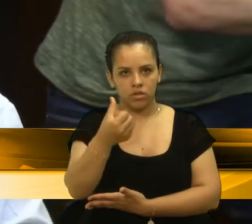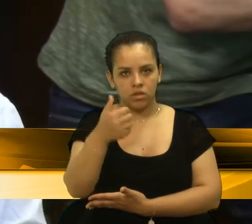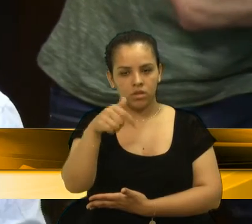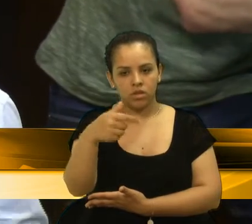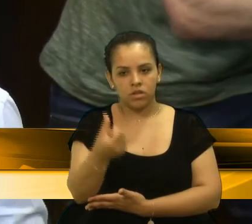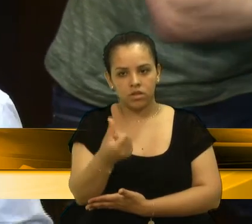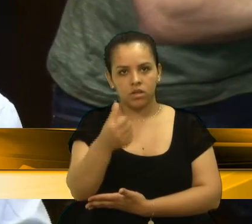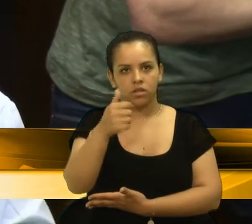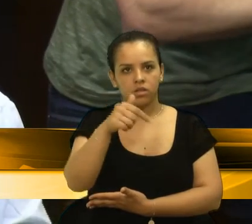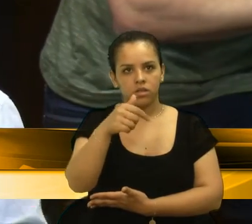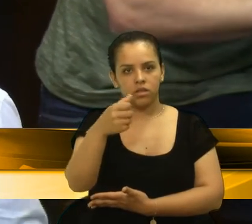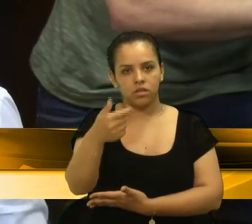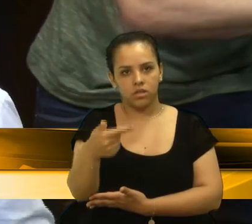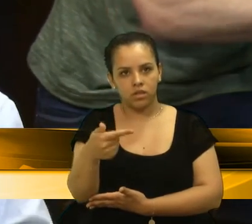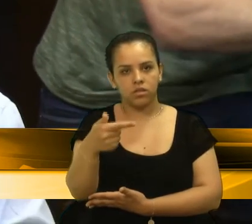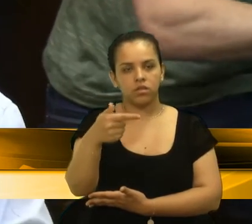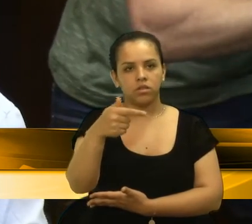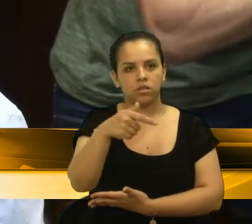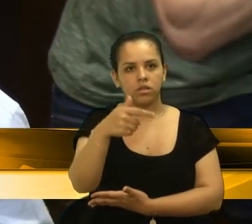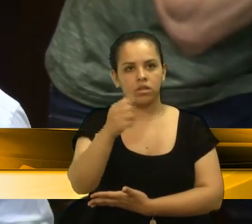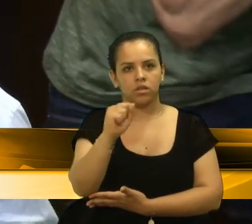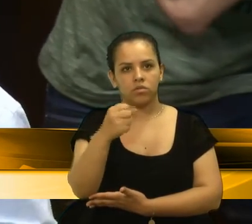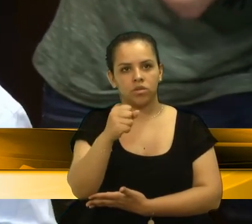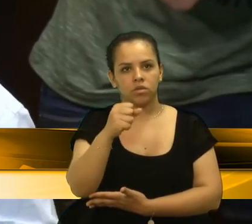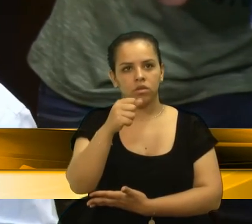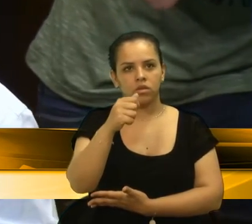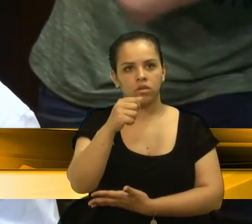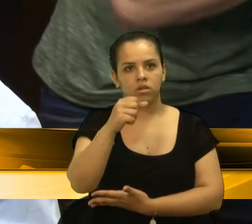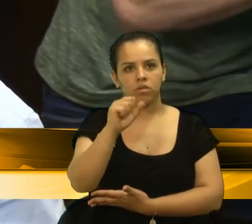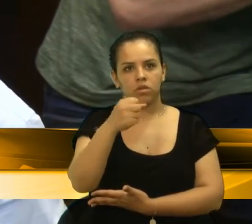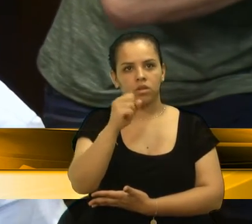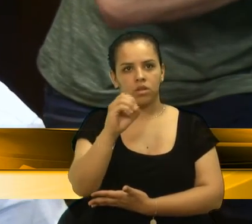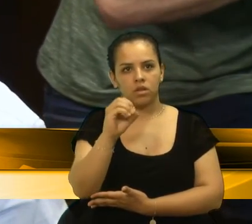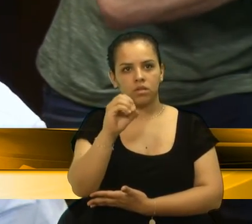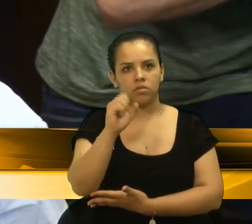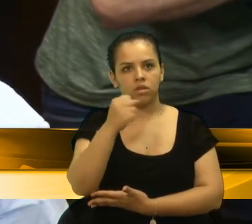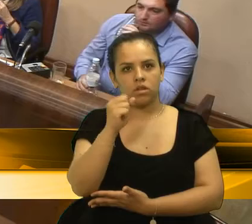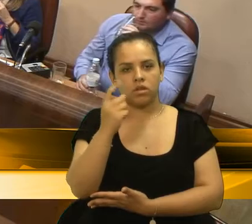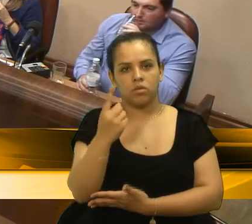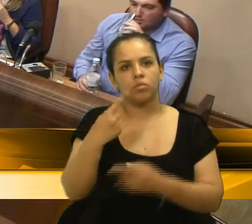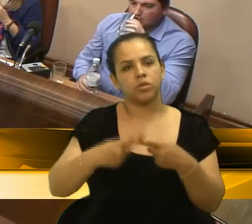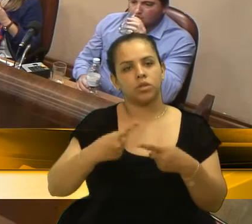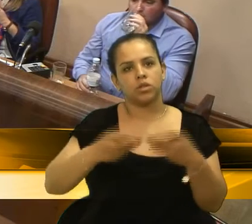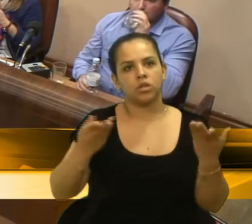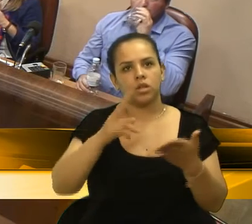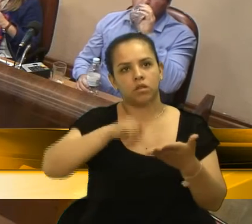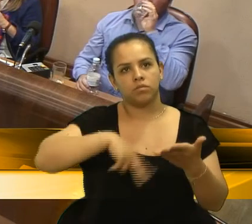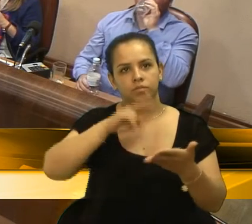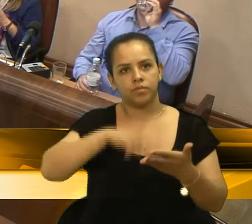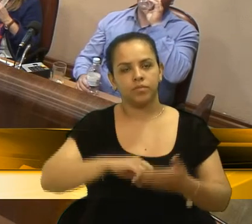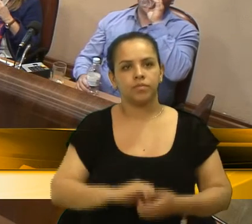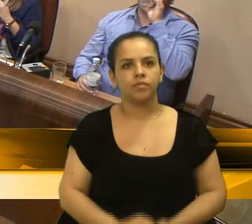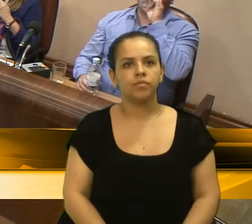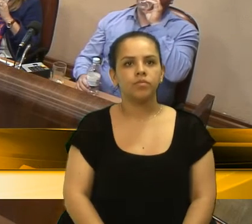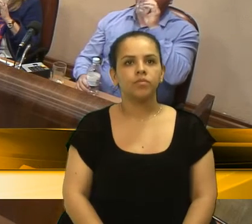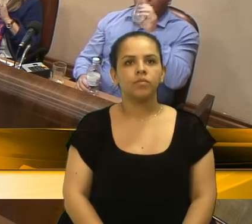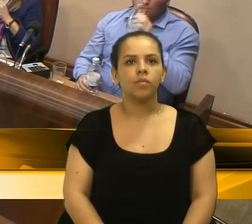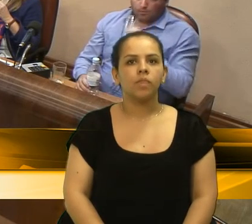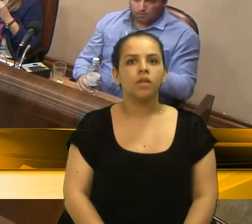78, 79, 80 e 81, por tratarem-se de documentos já lidos. Obrigado.